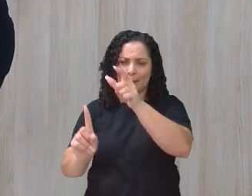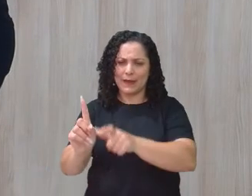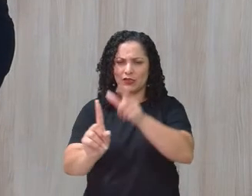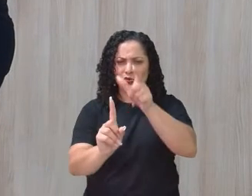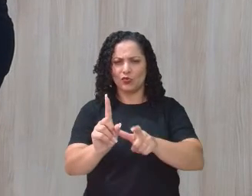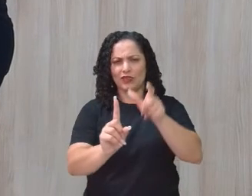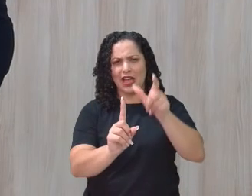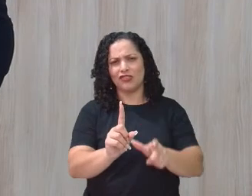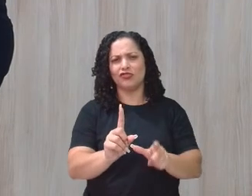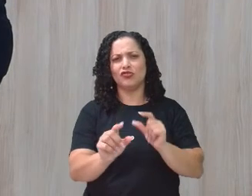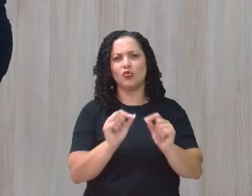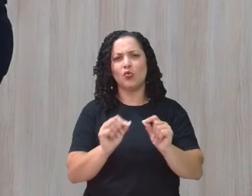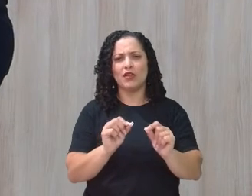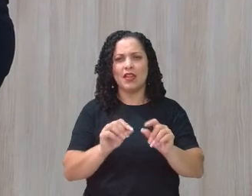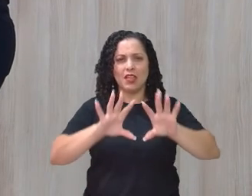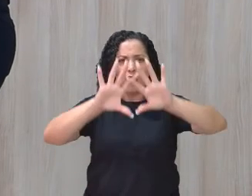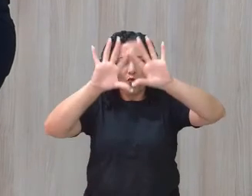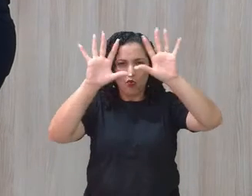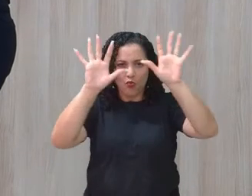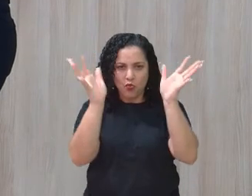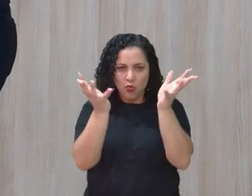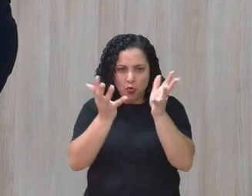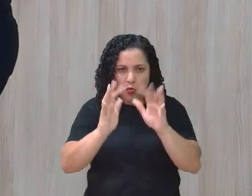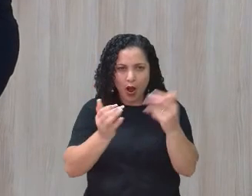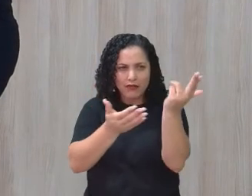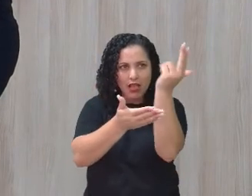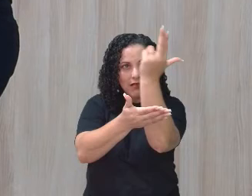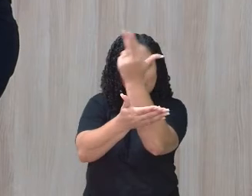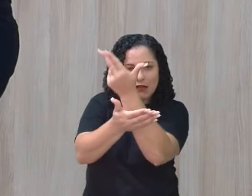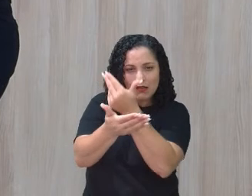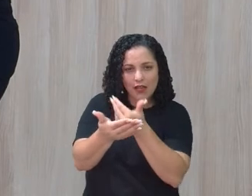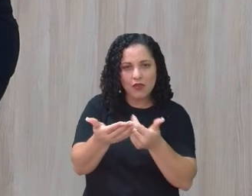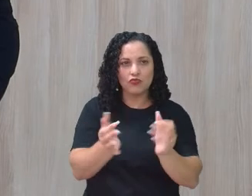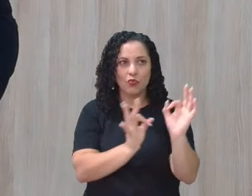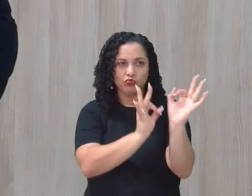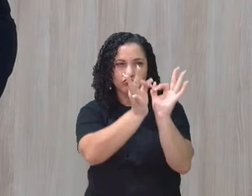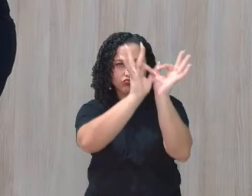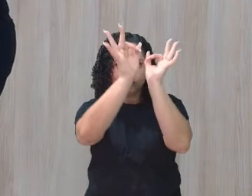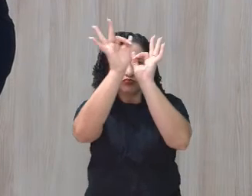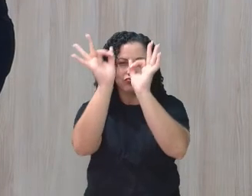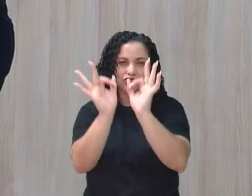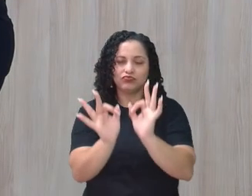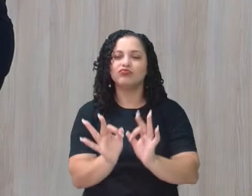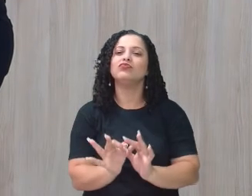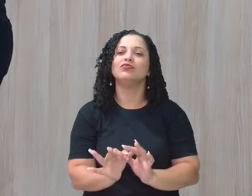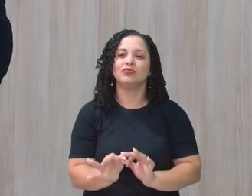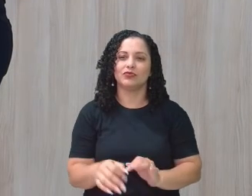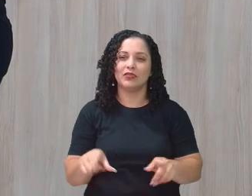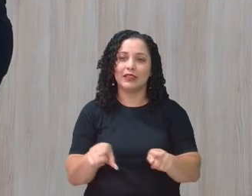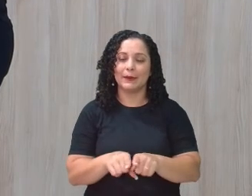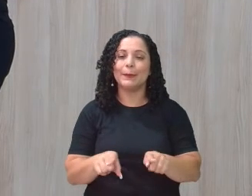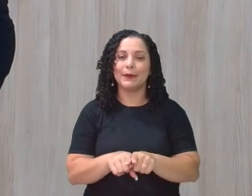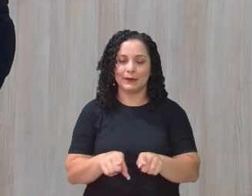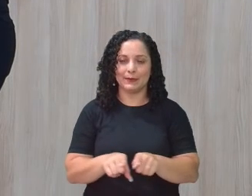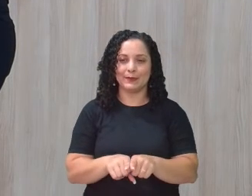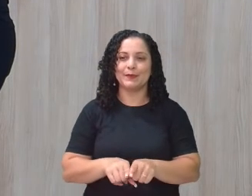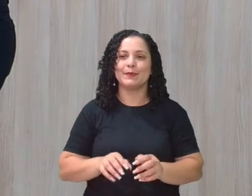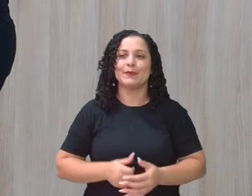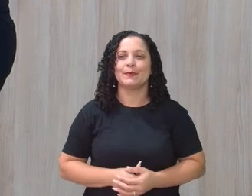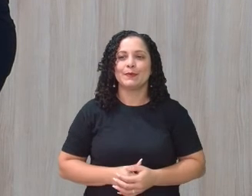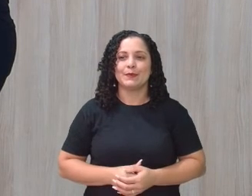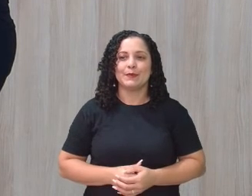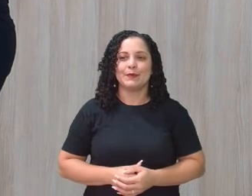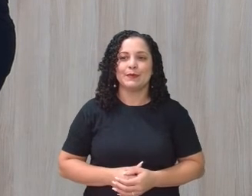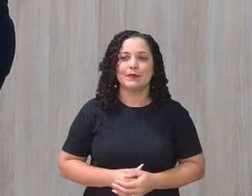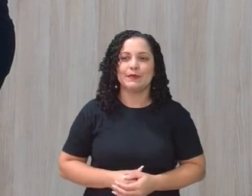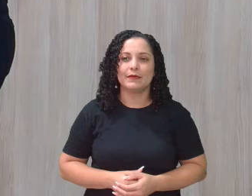são personagens mais complexas, bem acabadas interiormente, repelem todo o intuito de simplificação. São também